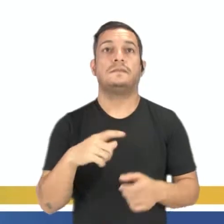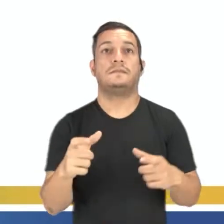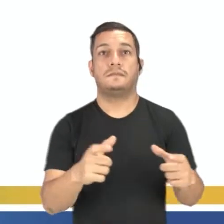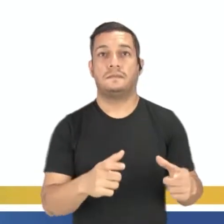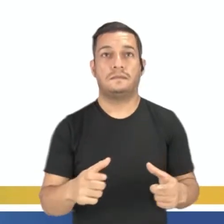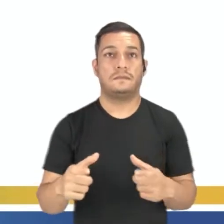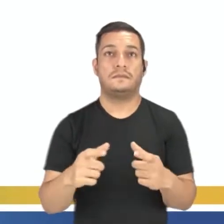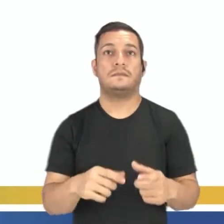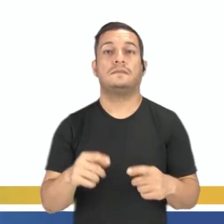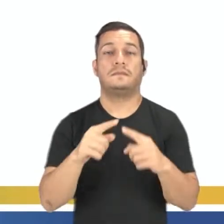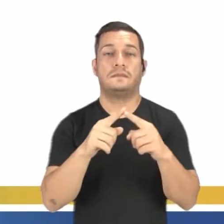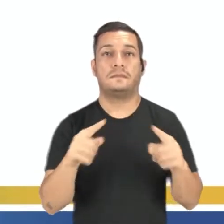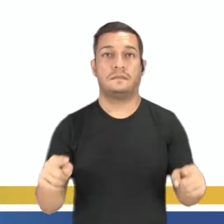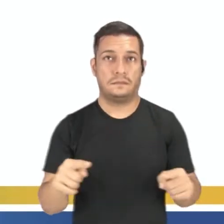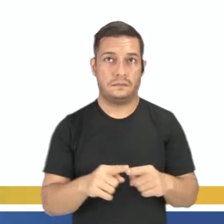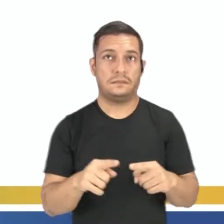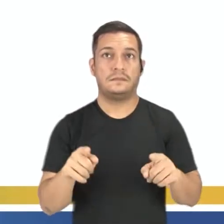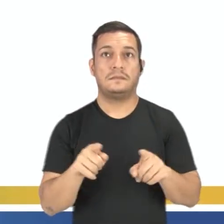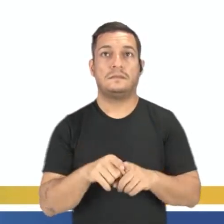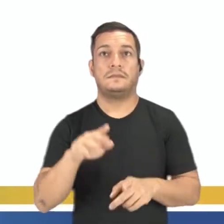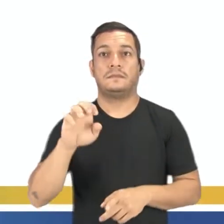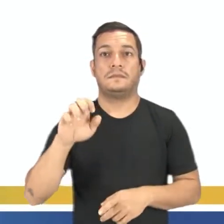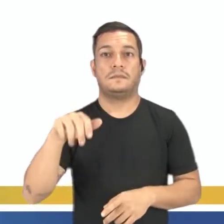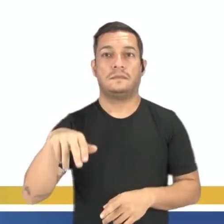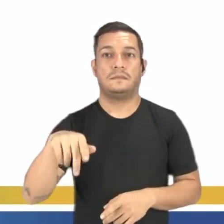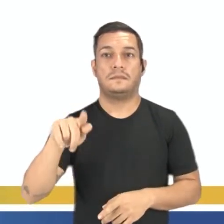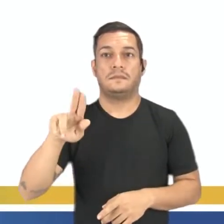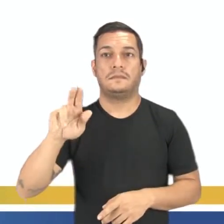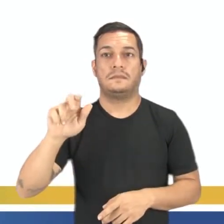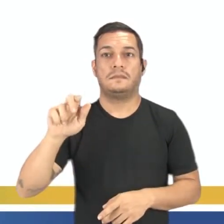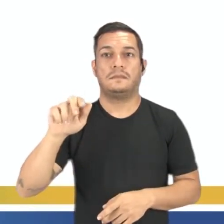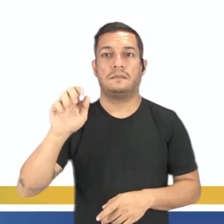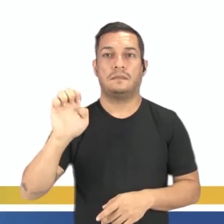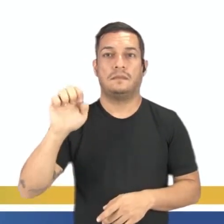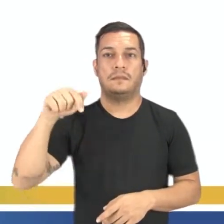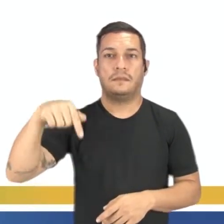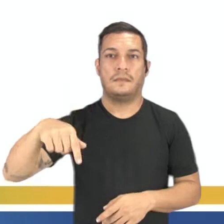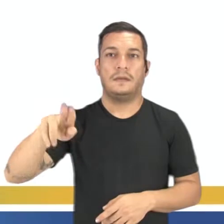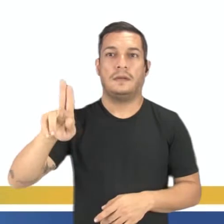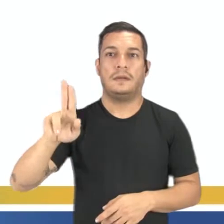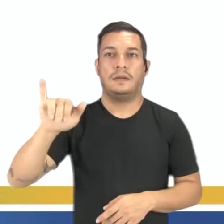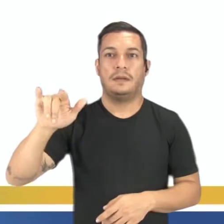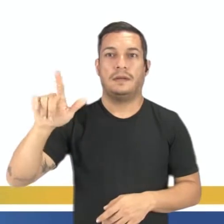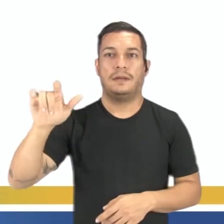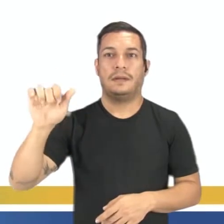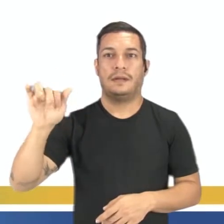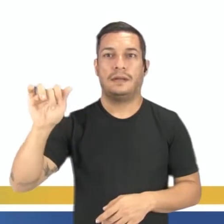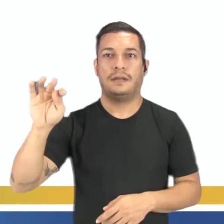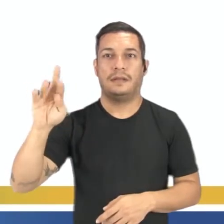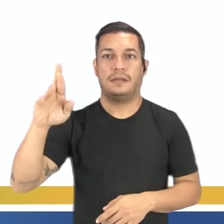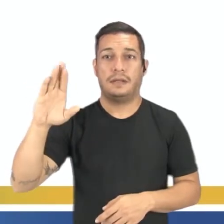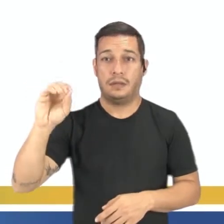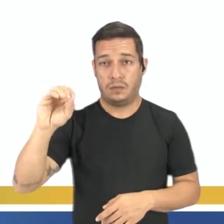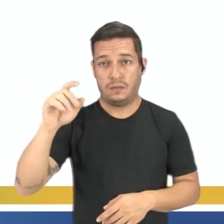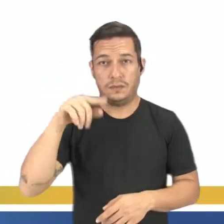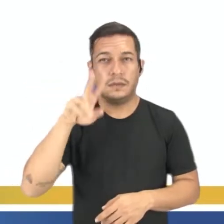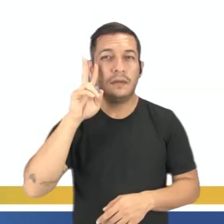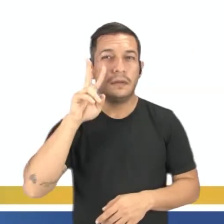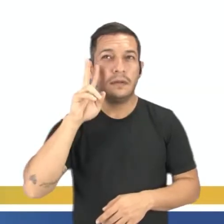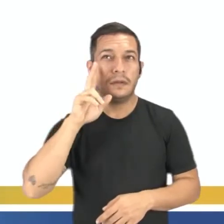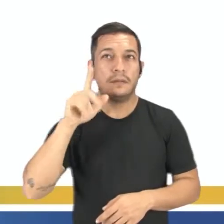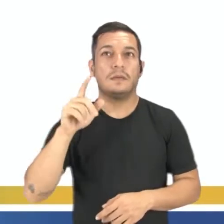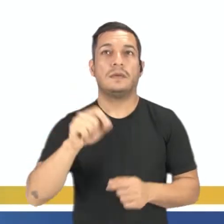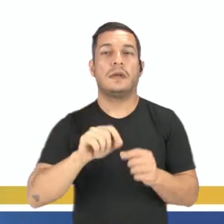um terreno com formato de triângulo equilátero, você lembra o que significa triângulo equilátero?